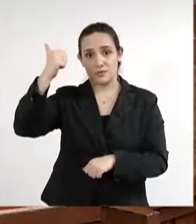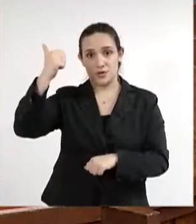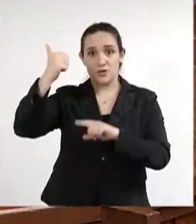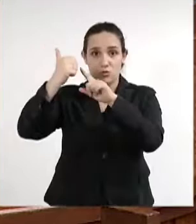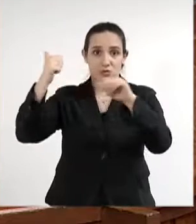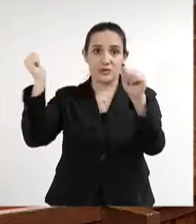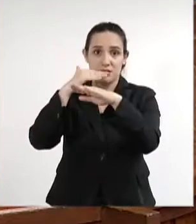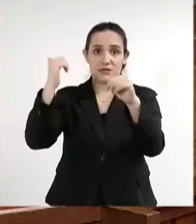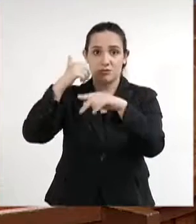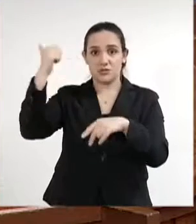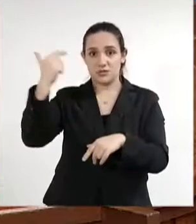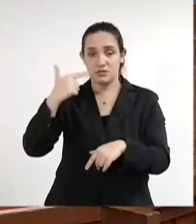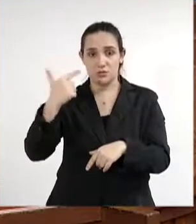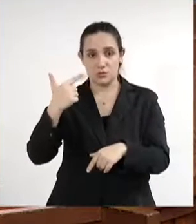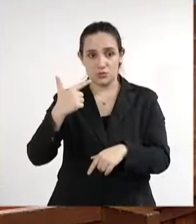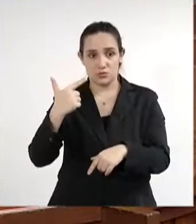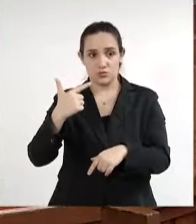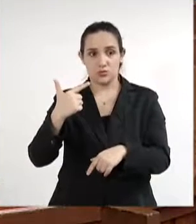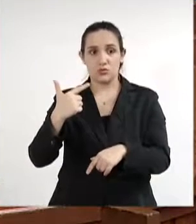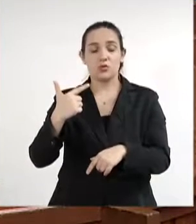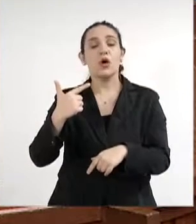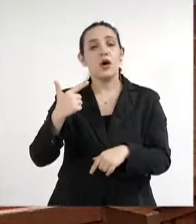por violência.